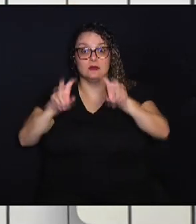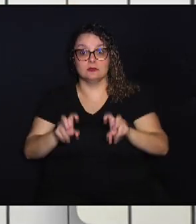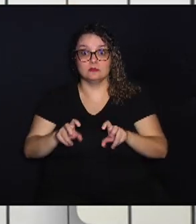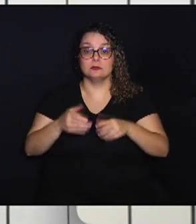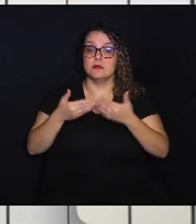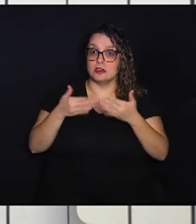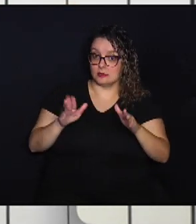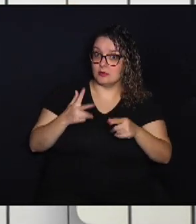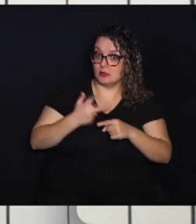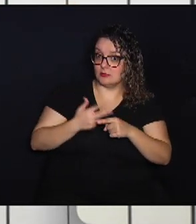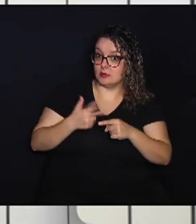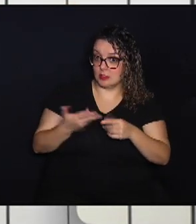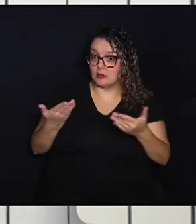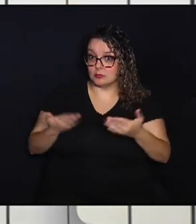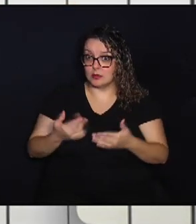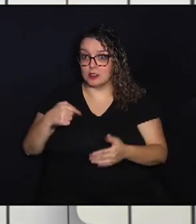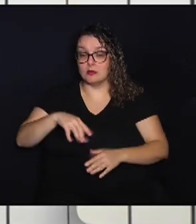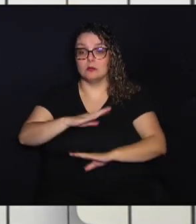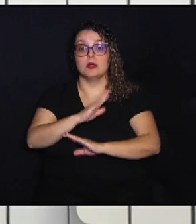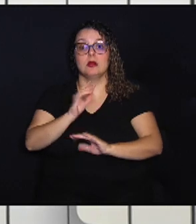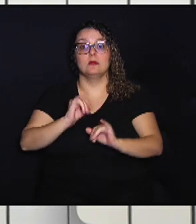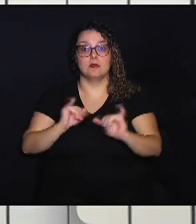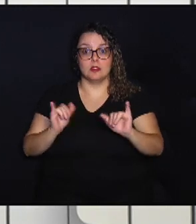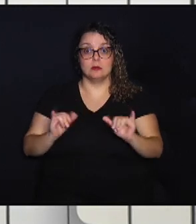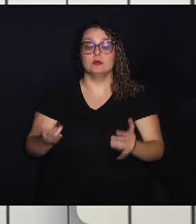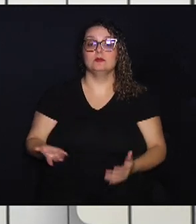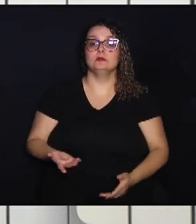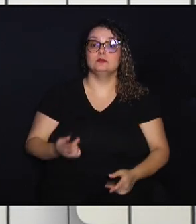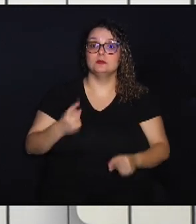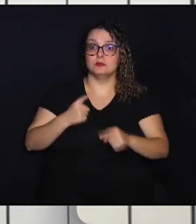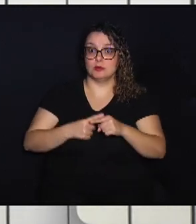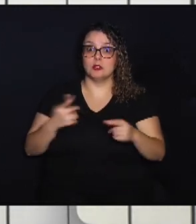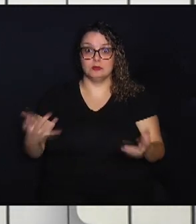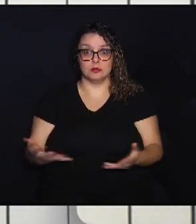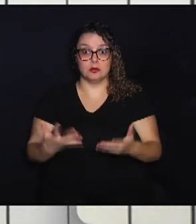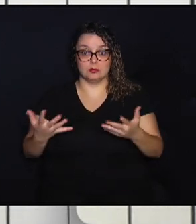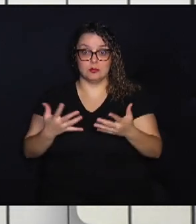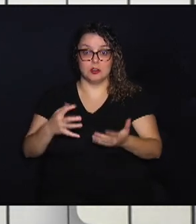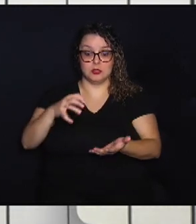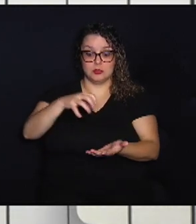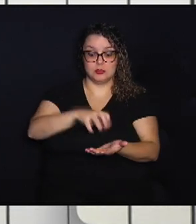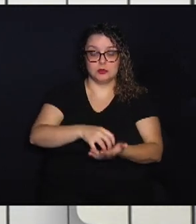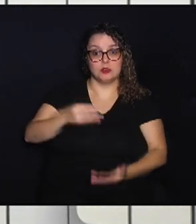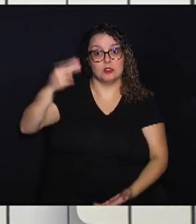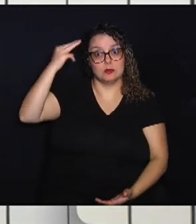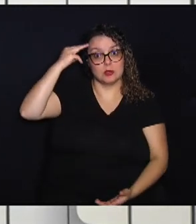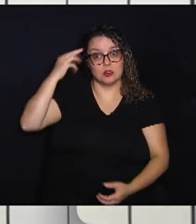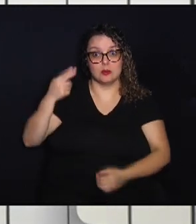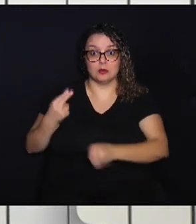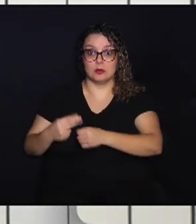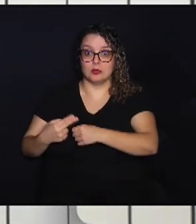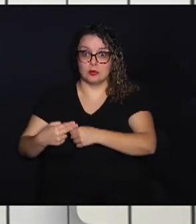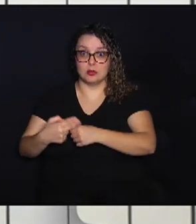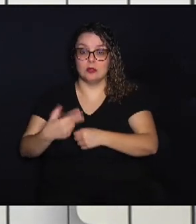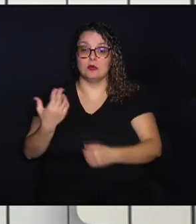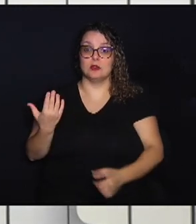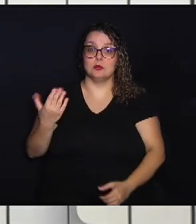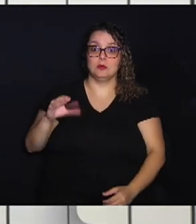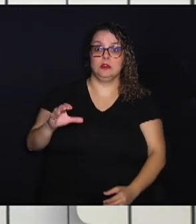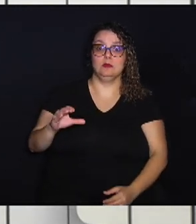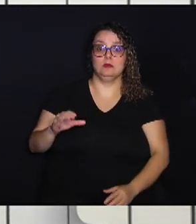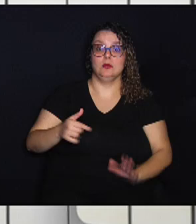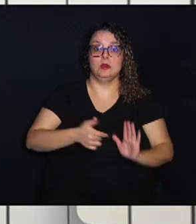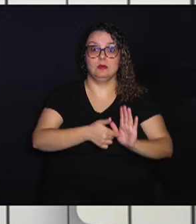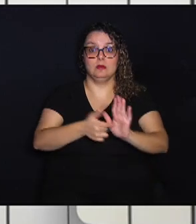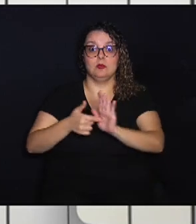abro a edição de hoje aqui do Jornal Câmara Notícia, porque por iniciativa do Centro de Memória Unicamp, foi lançada a